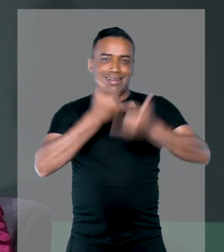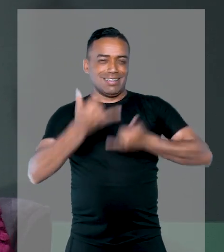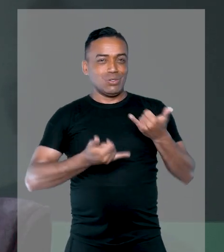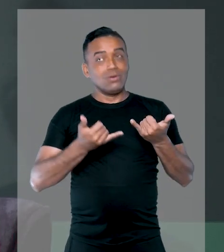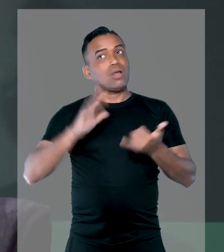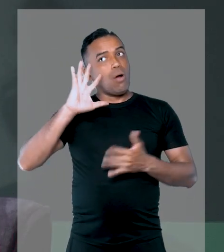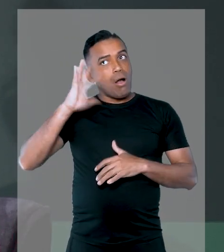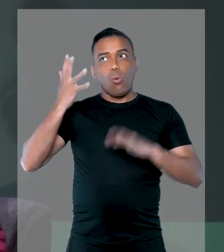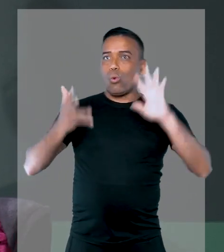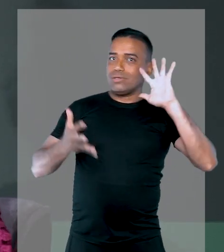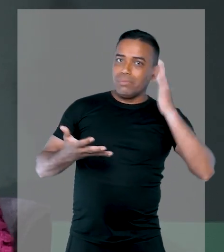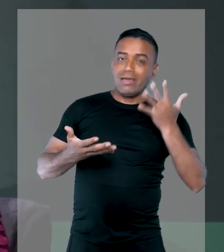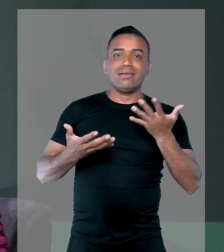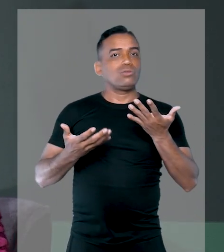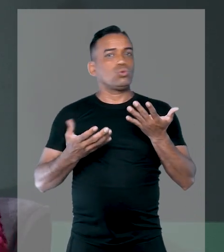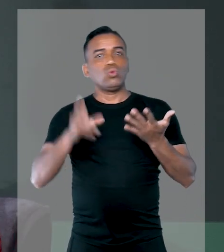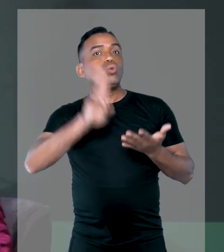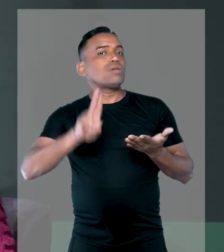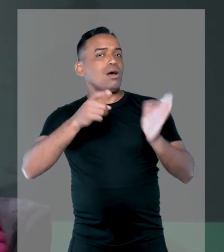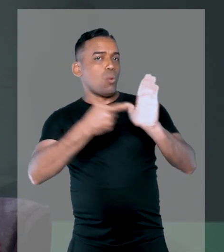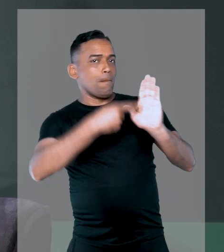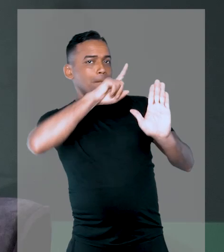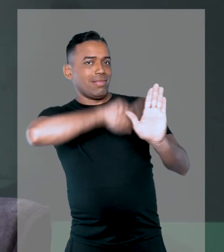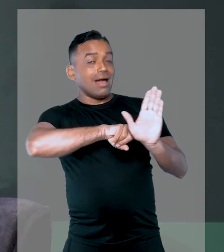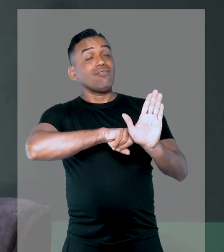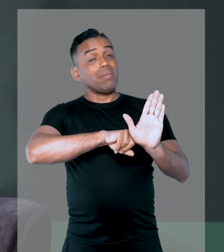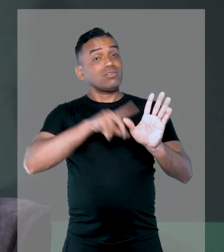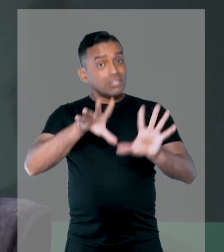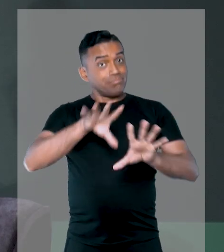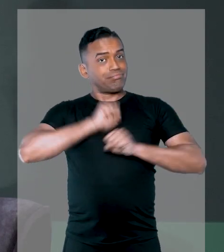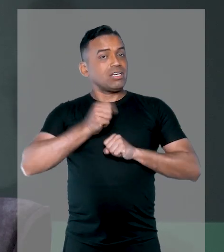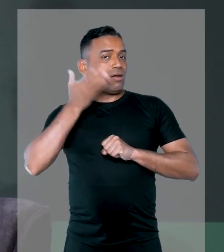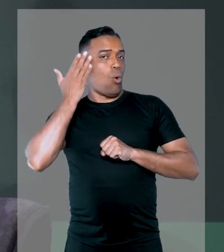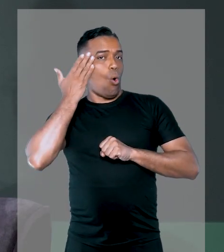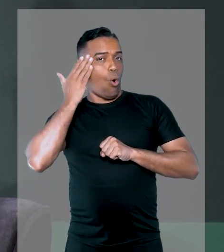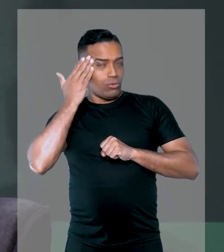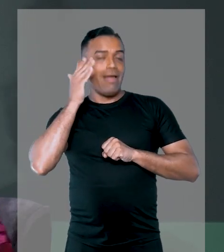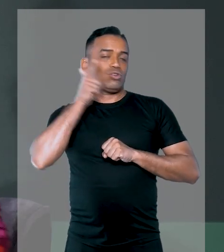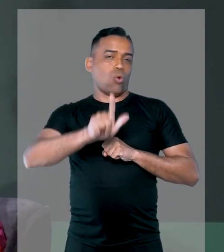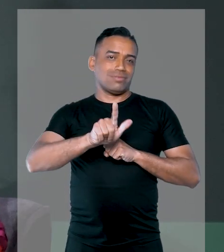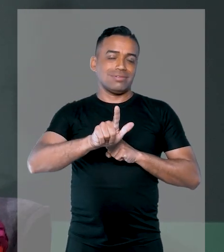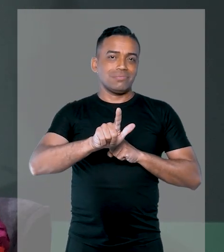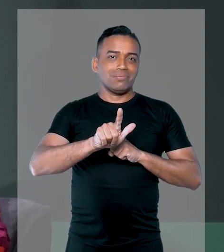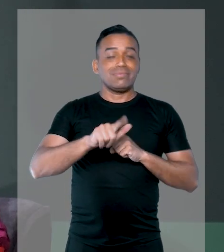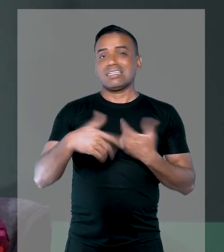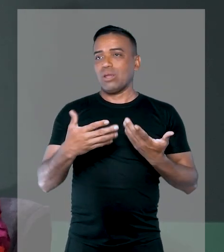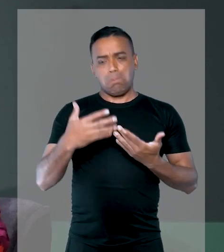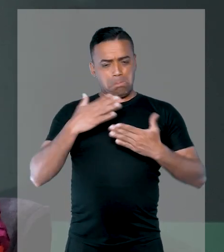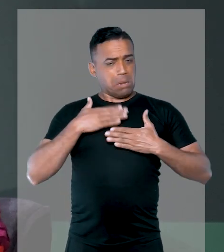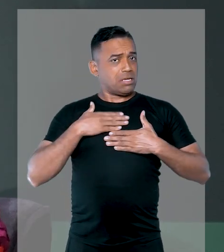situações com algumas metáforas, mas que dá para entender, que foram mais nesse sentido mesmo. Para mim, não